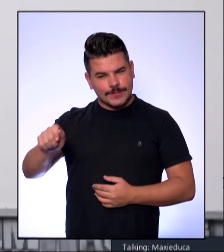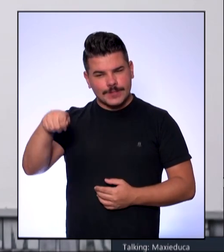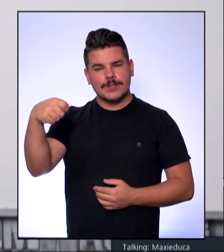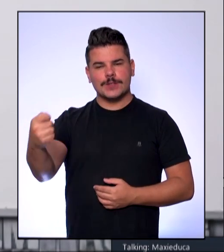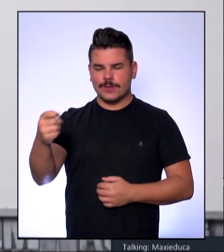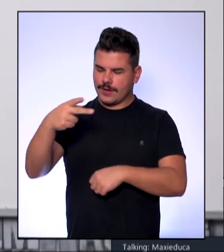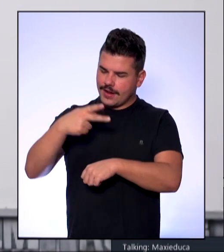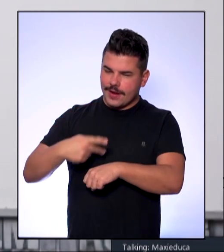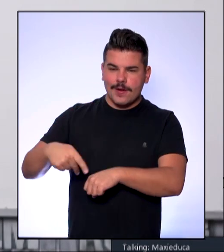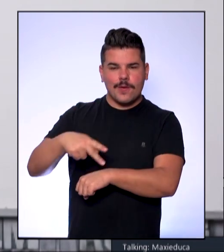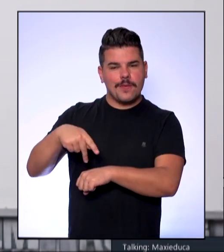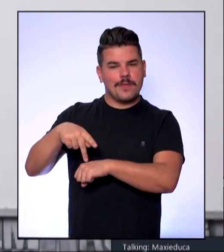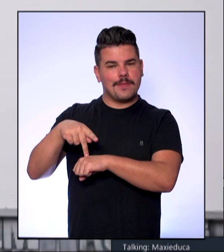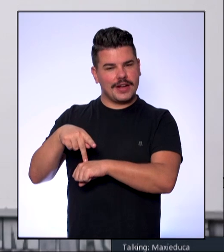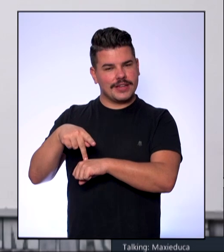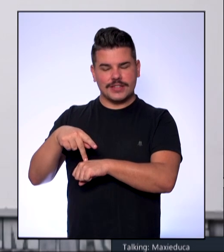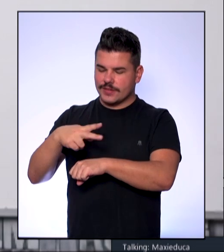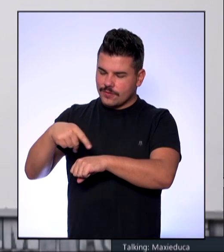está sendo